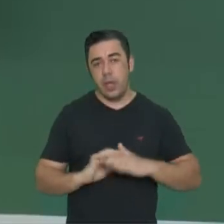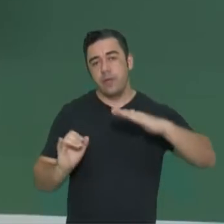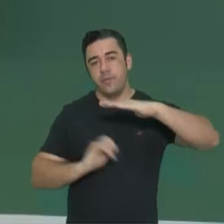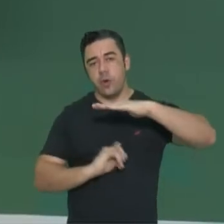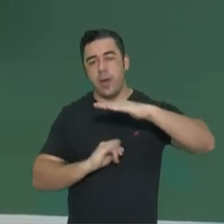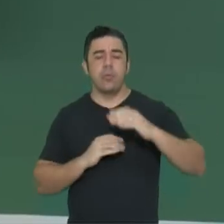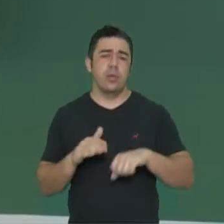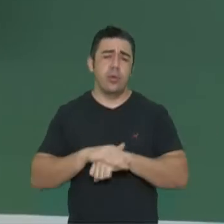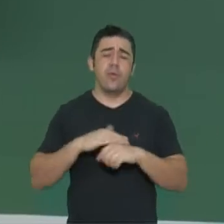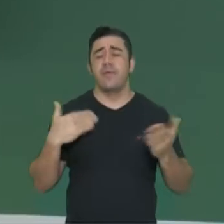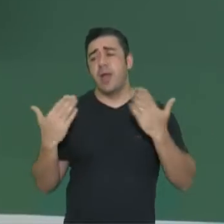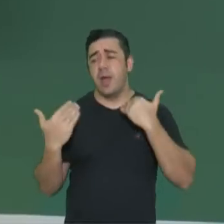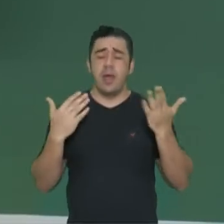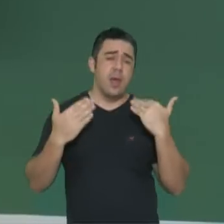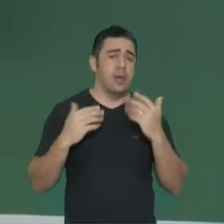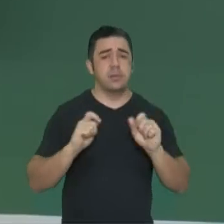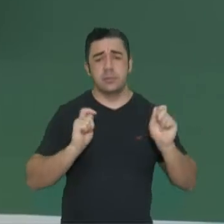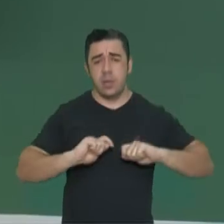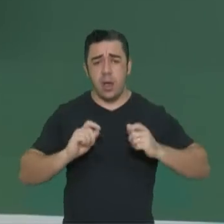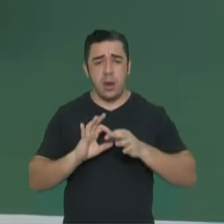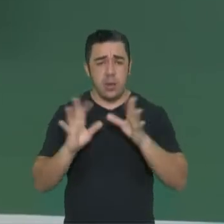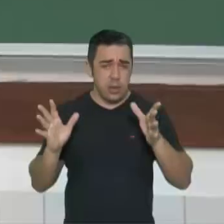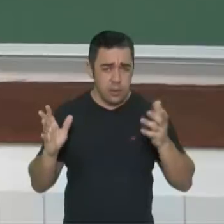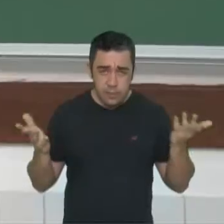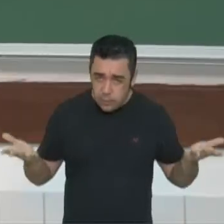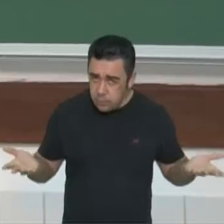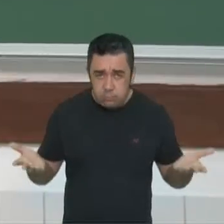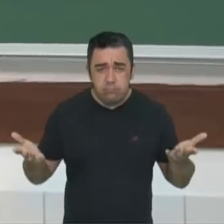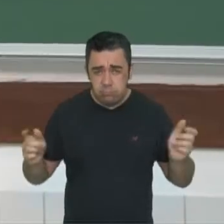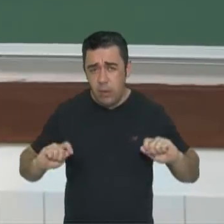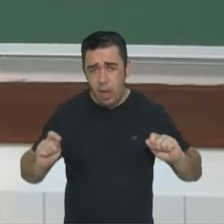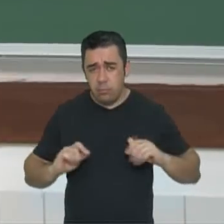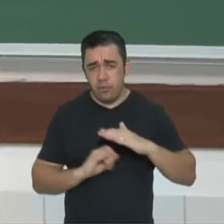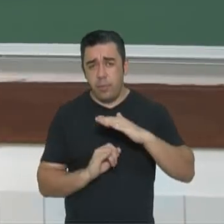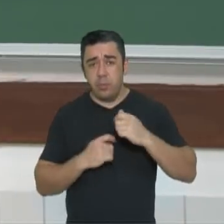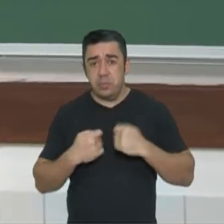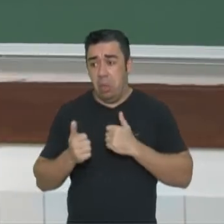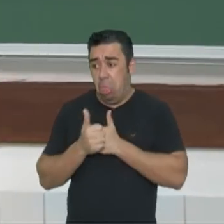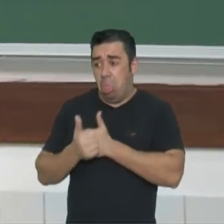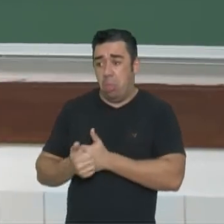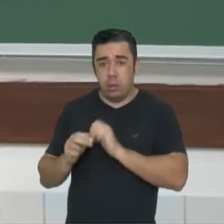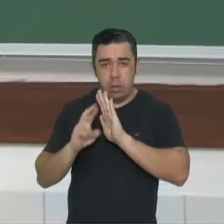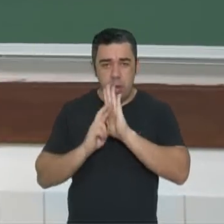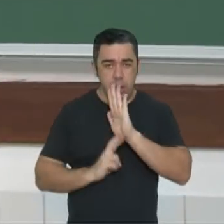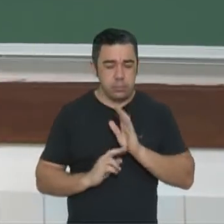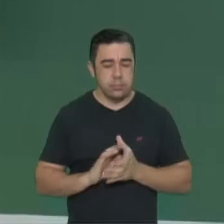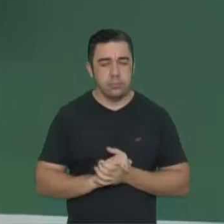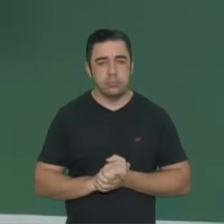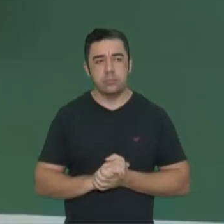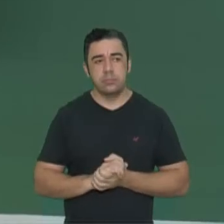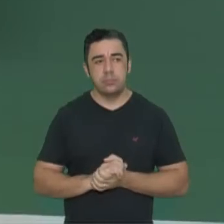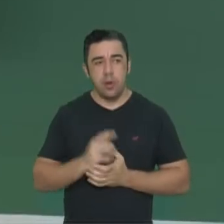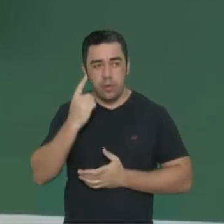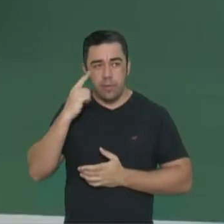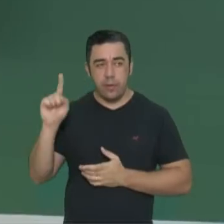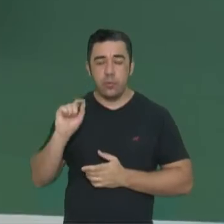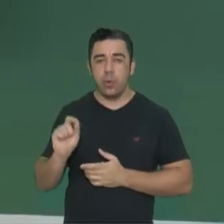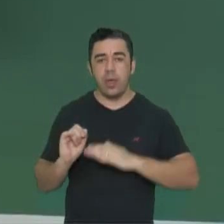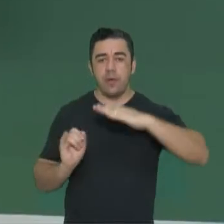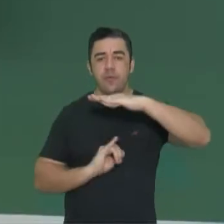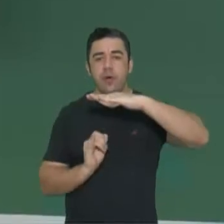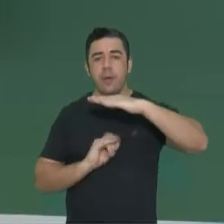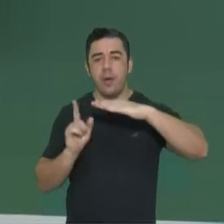aquela linguagem mais descolada, eu posso usar de forma mais livre, né, do que a linguagem formal. Vejamos, ó, linguagem informal